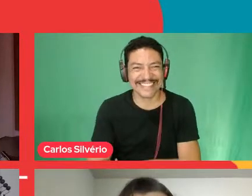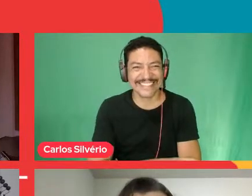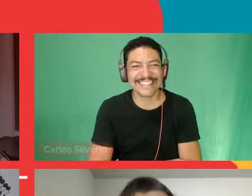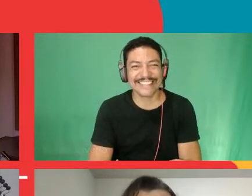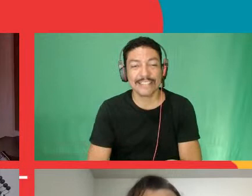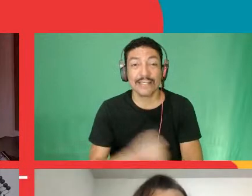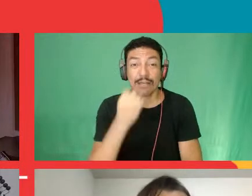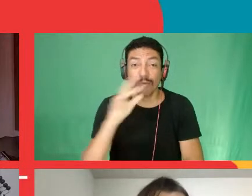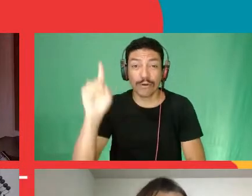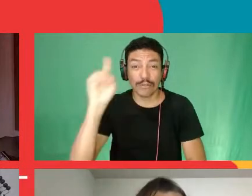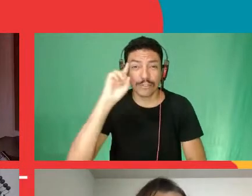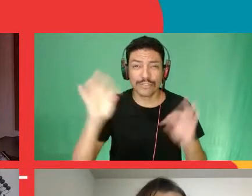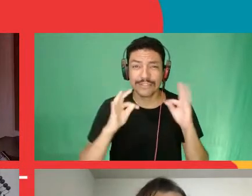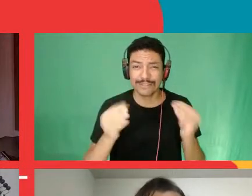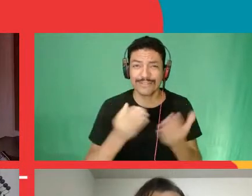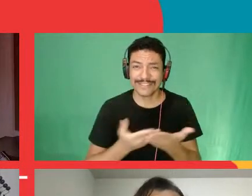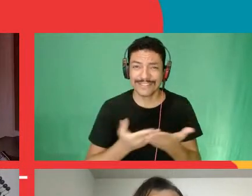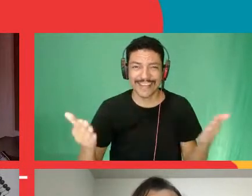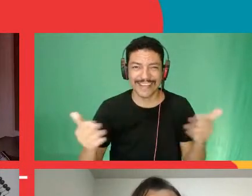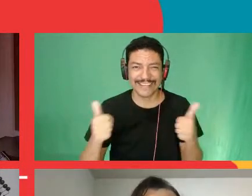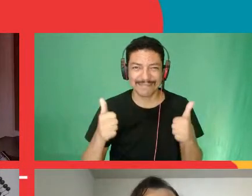Bom dia, gente. Tudo bem?